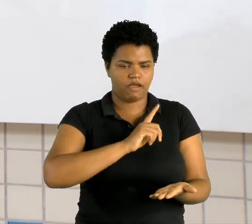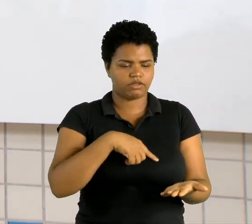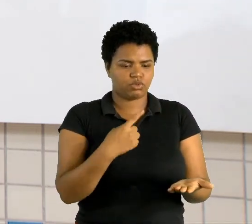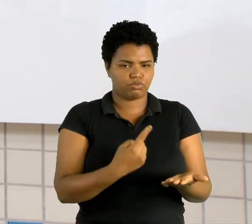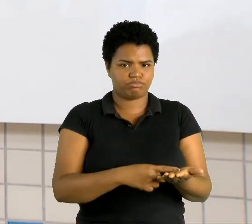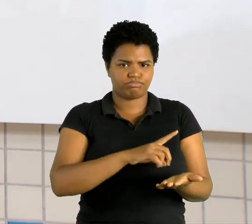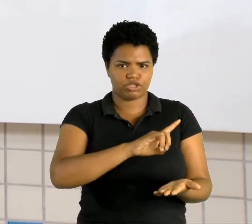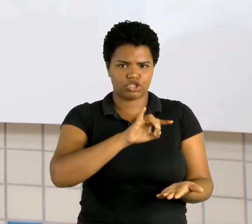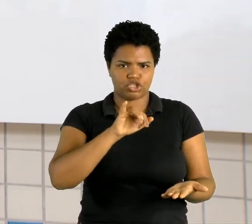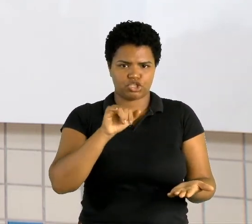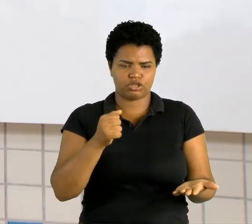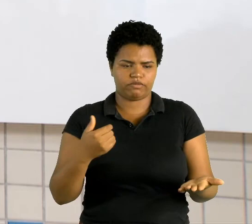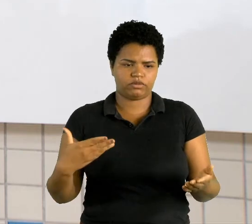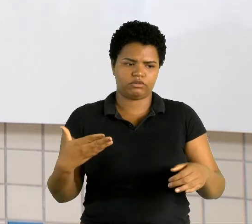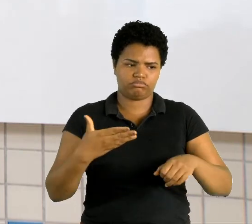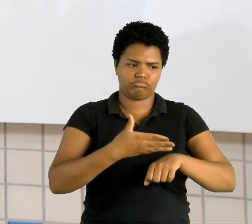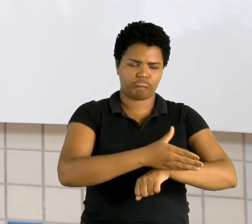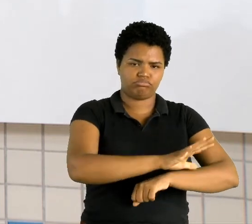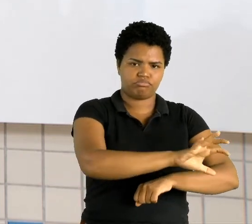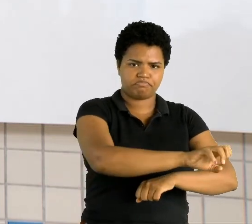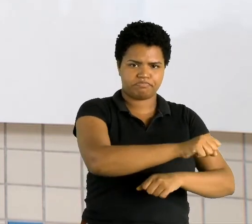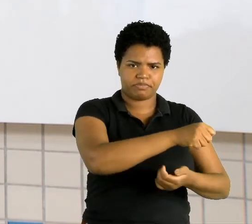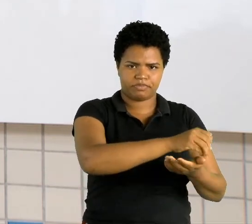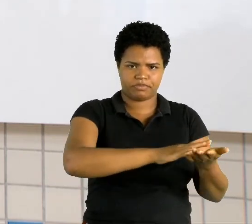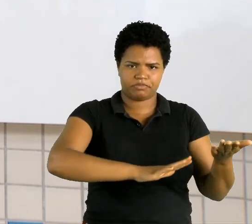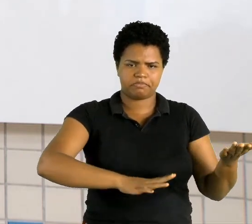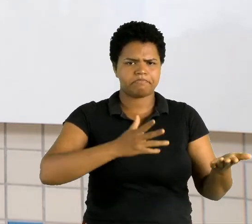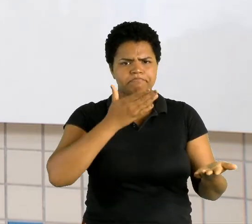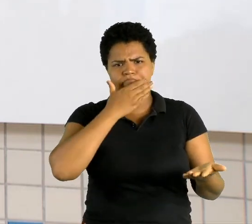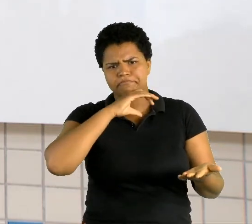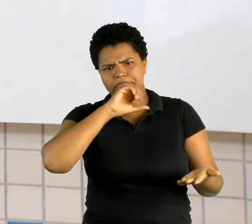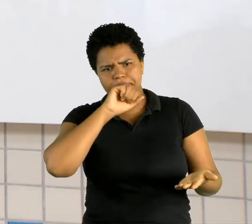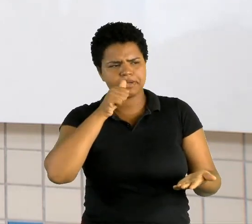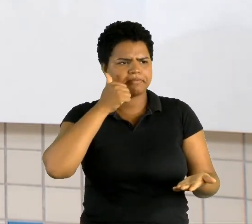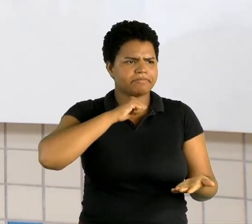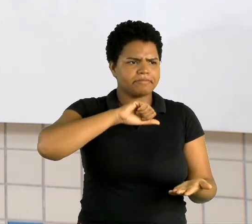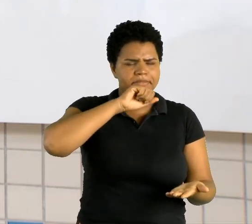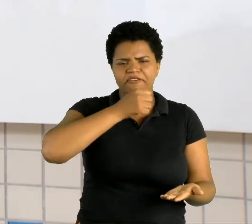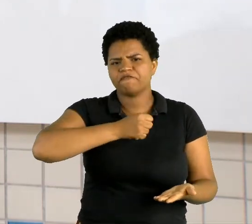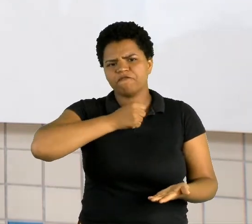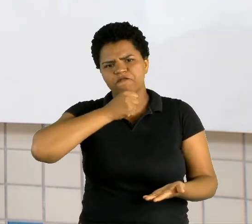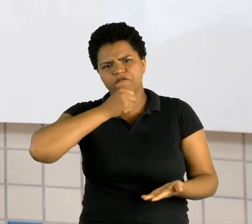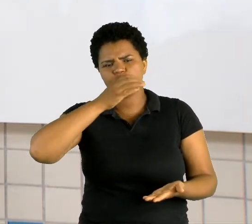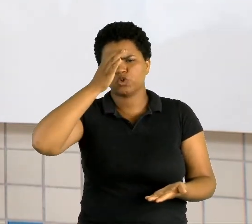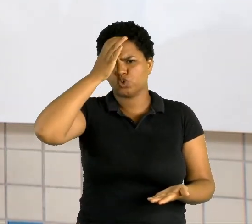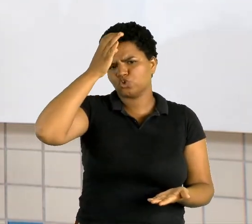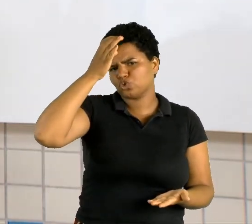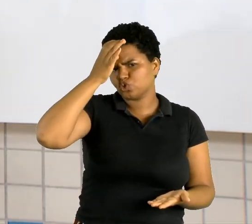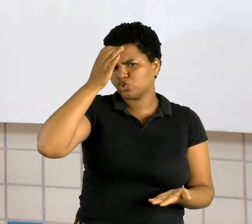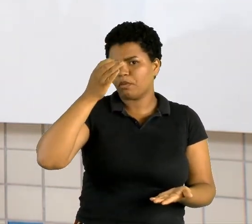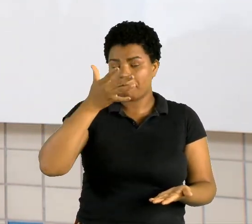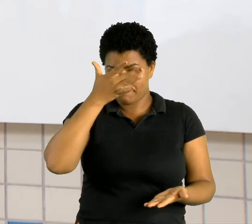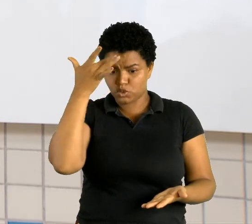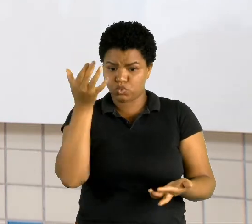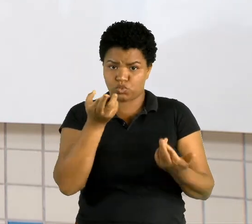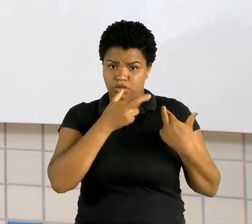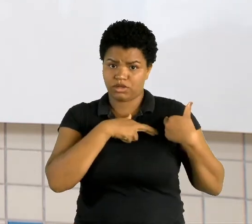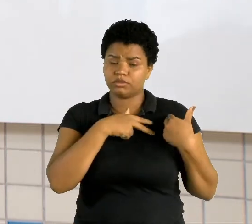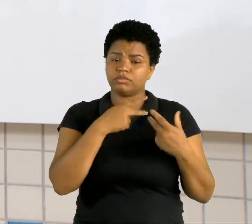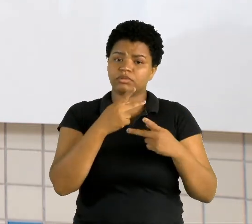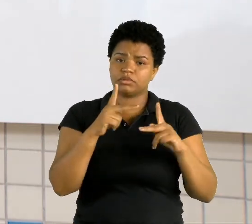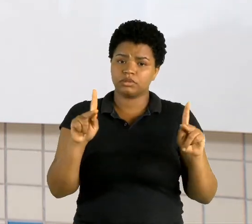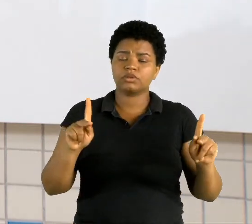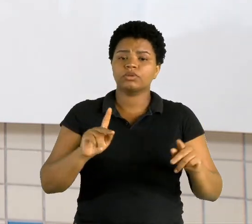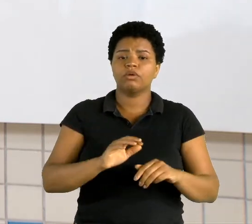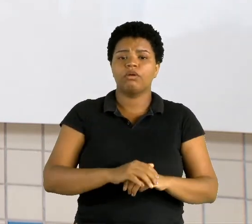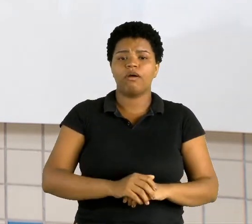lá buscar a atividade, o seu pai, a sua mãe, sua avó, seu tio, alguém responsável por você, vai lá